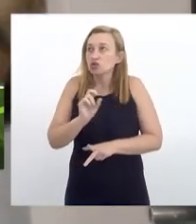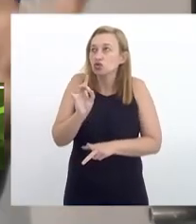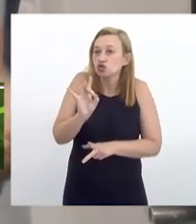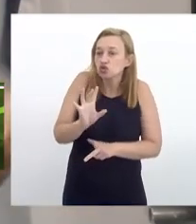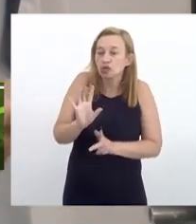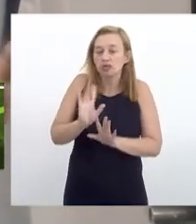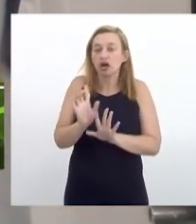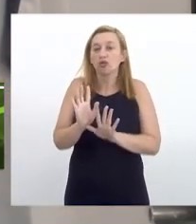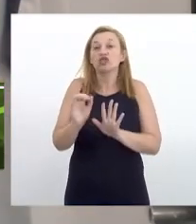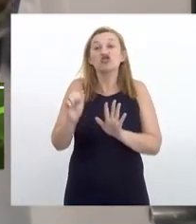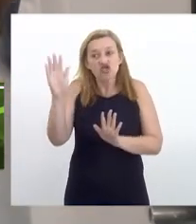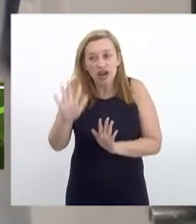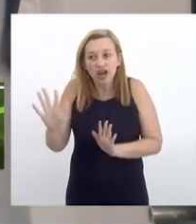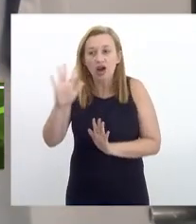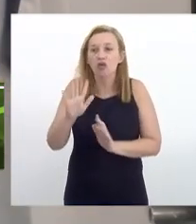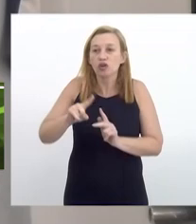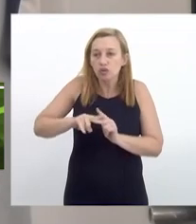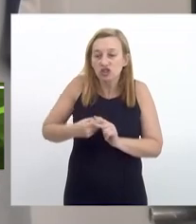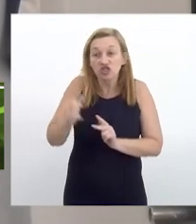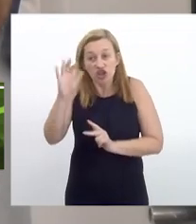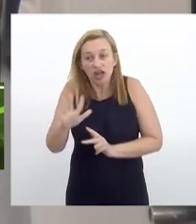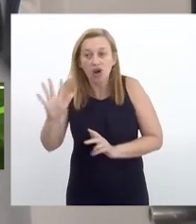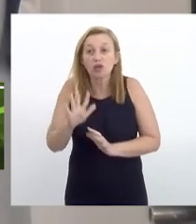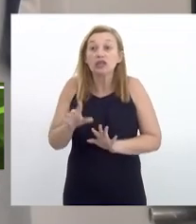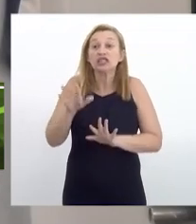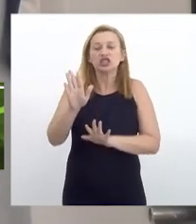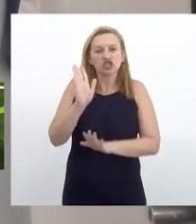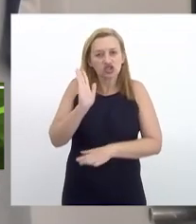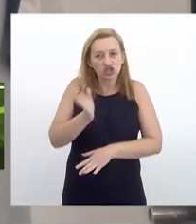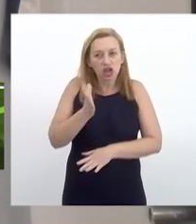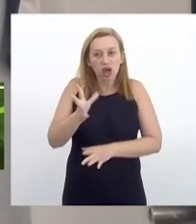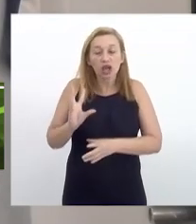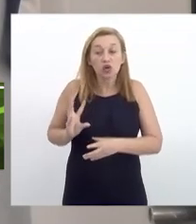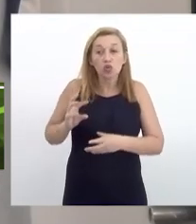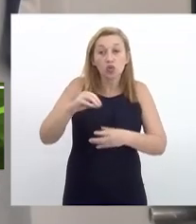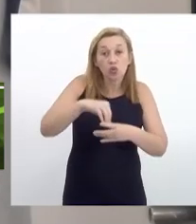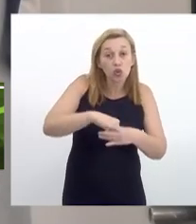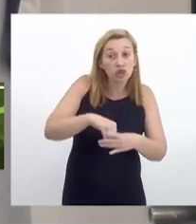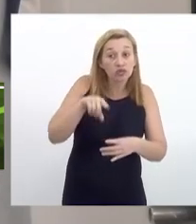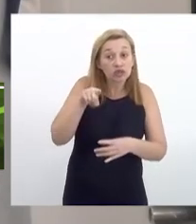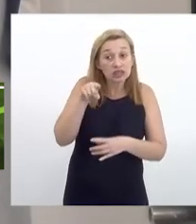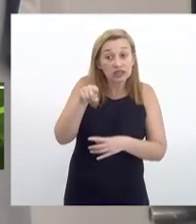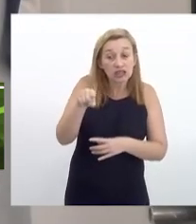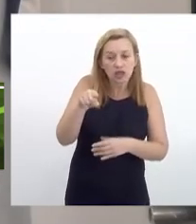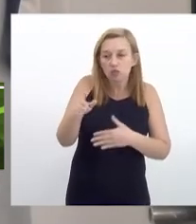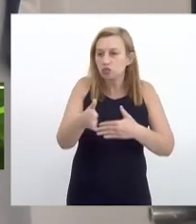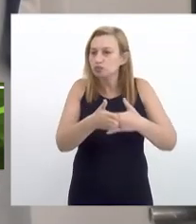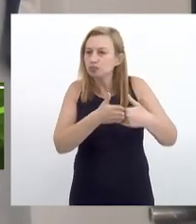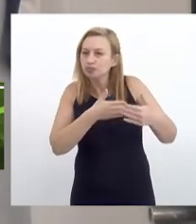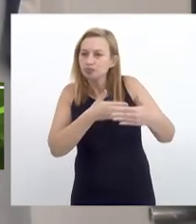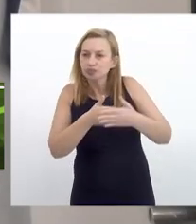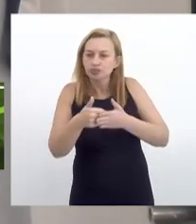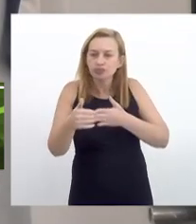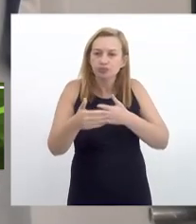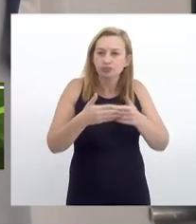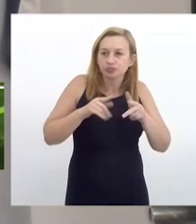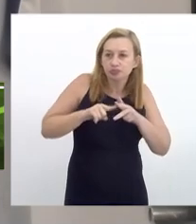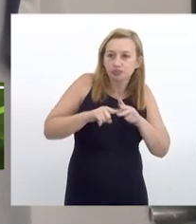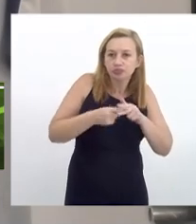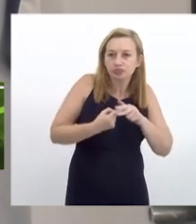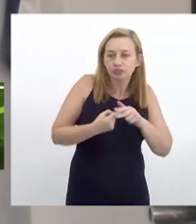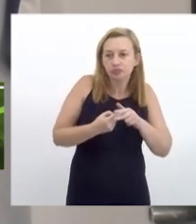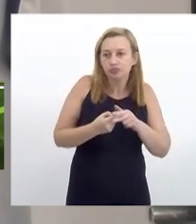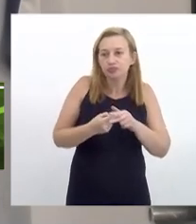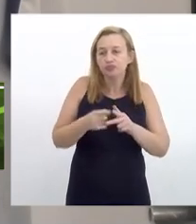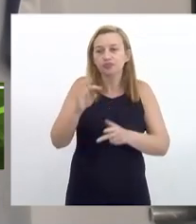reajusta De uma forma geral Então isso aí Já estaria incluído Qualquer Reajuste Que você desse